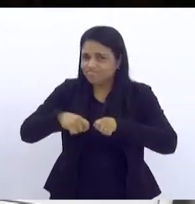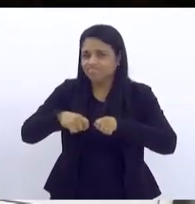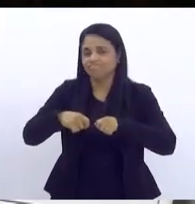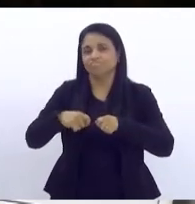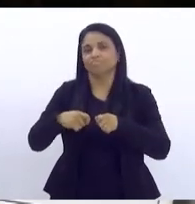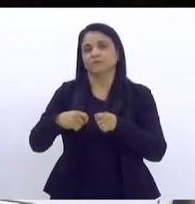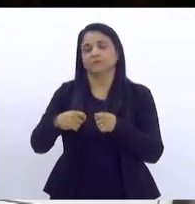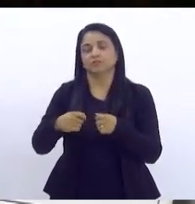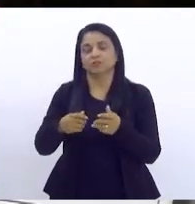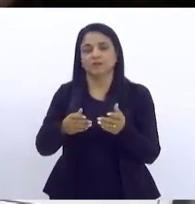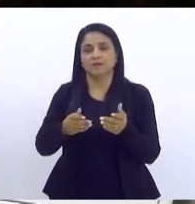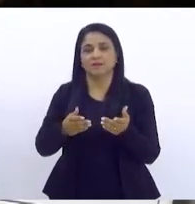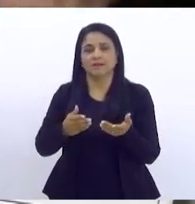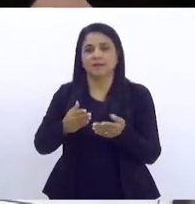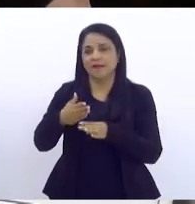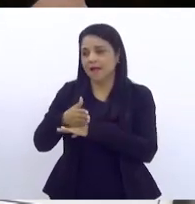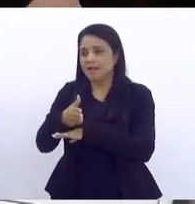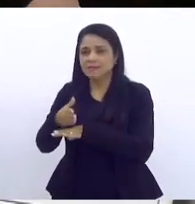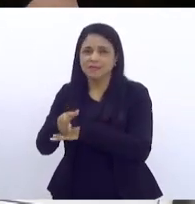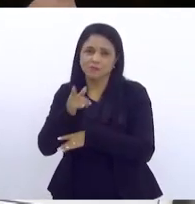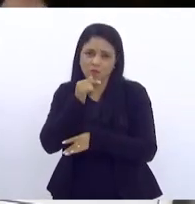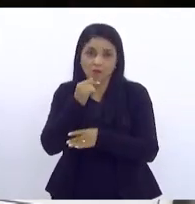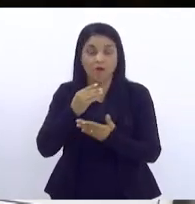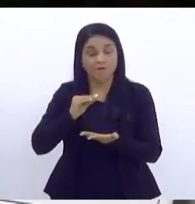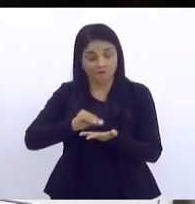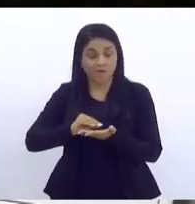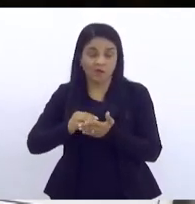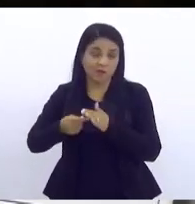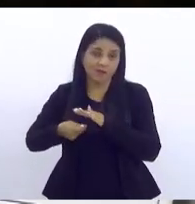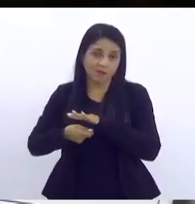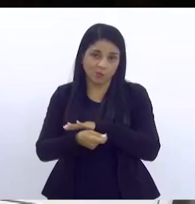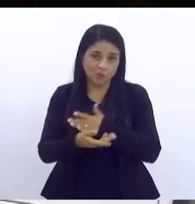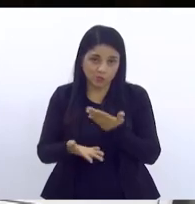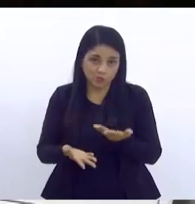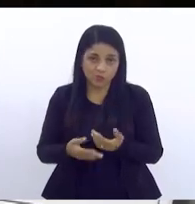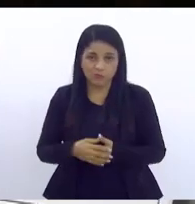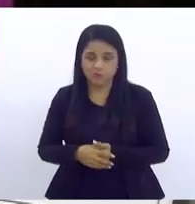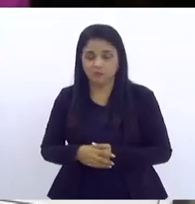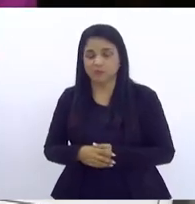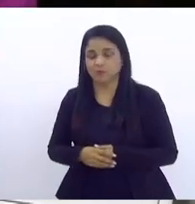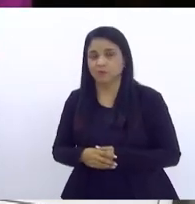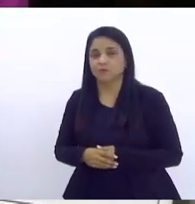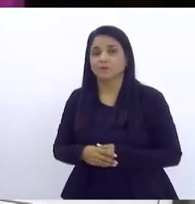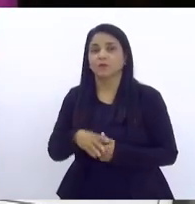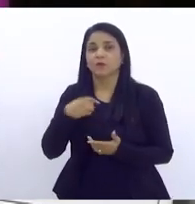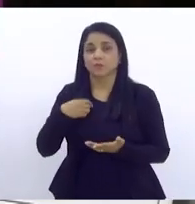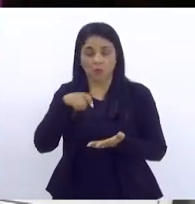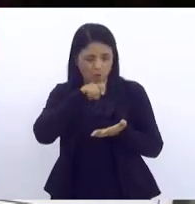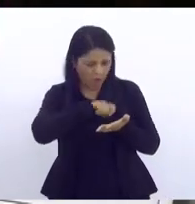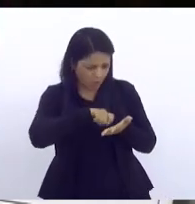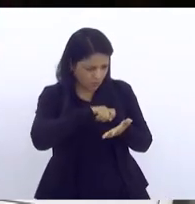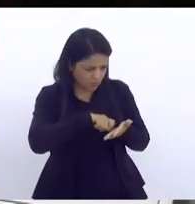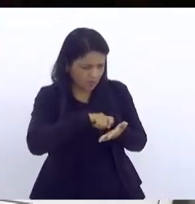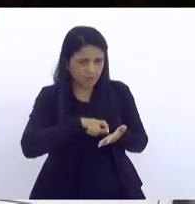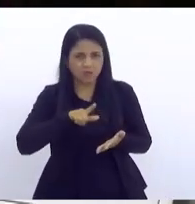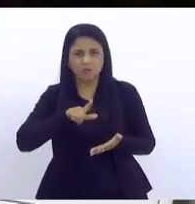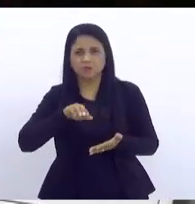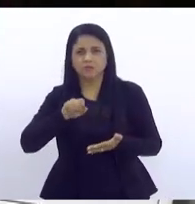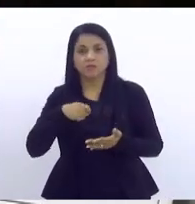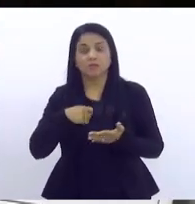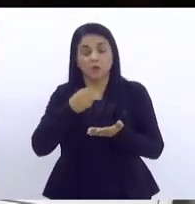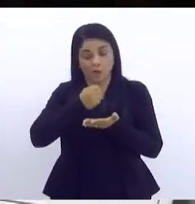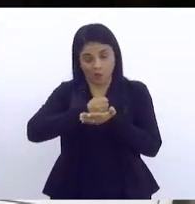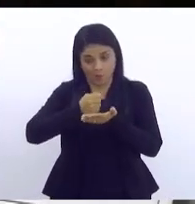o acesso para todo mundo é por falta de recurso mesmo Luciana então só Para eu anotar aqui foi a previsão